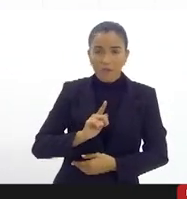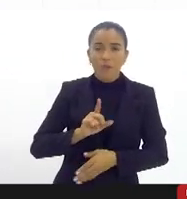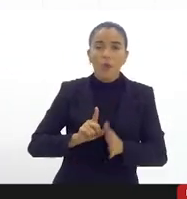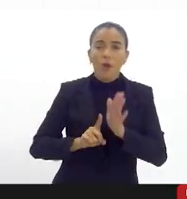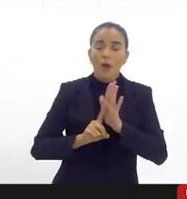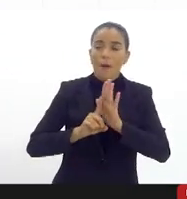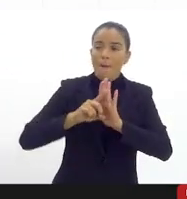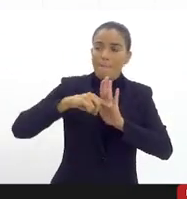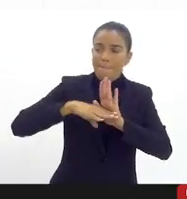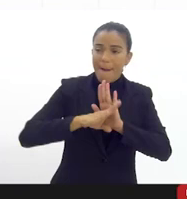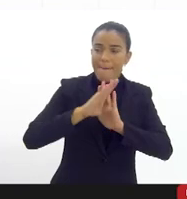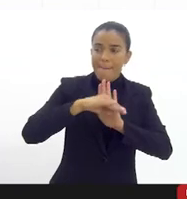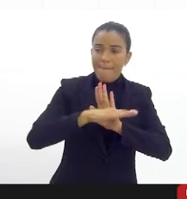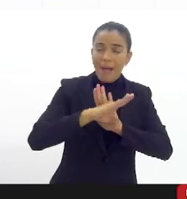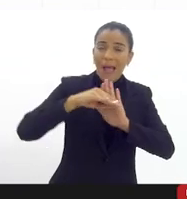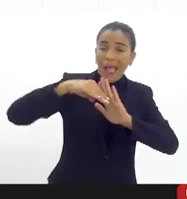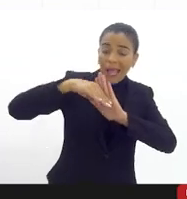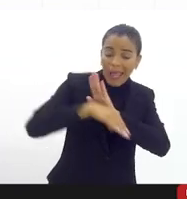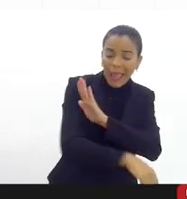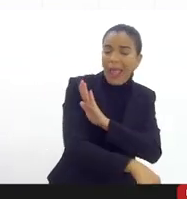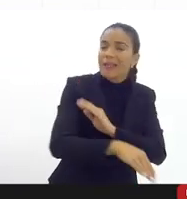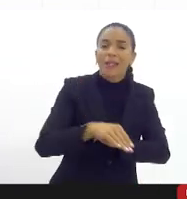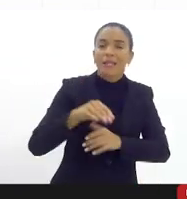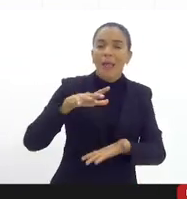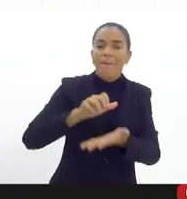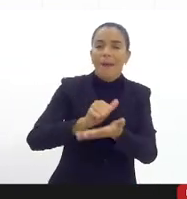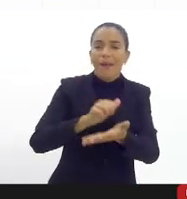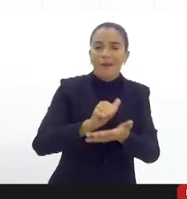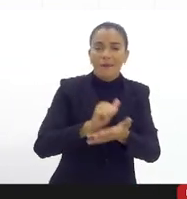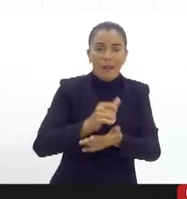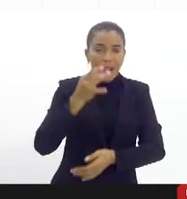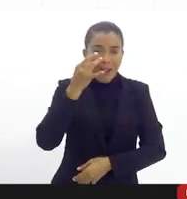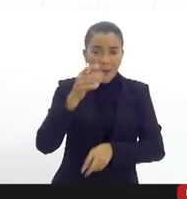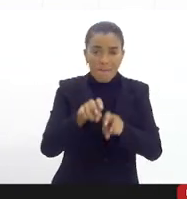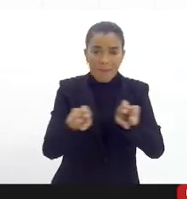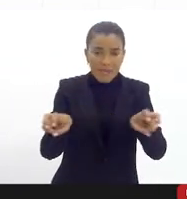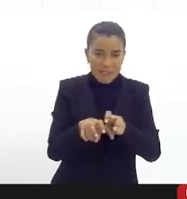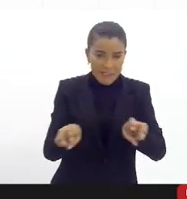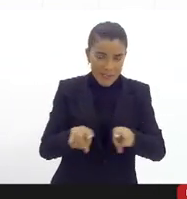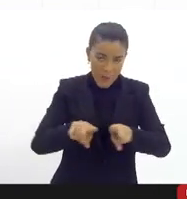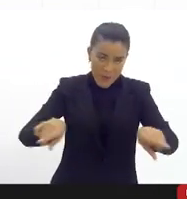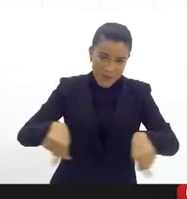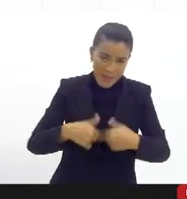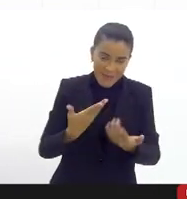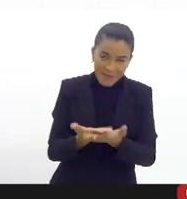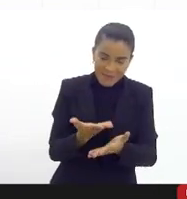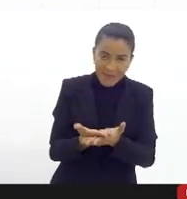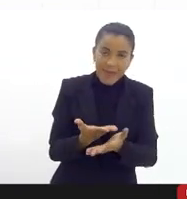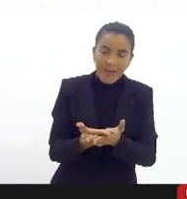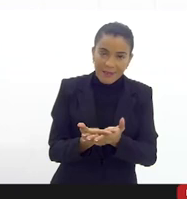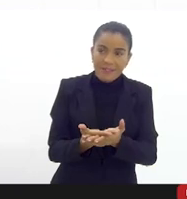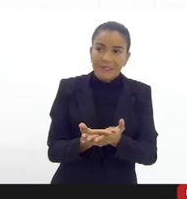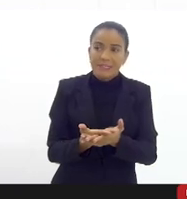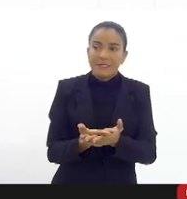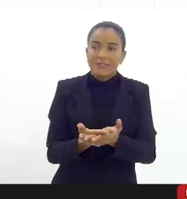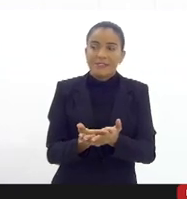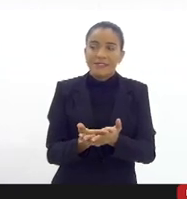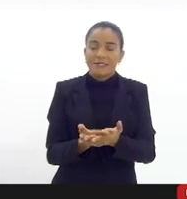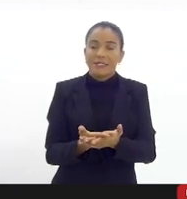demarcação de queda nas matrículas presenciais desses grupos privados muito significativa né e